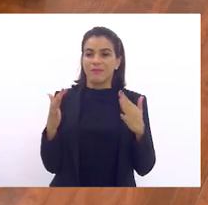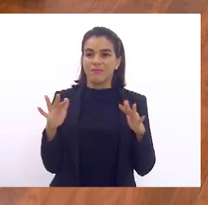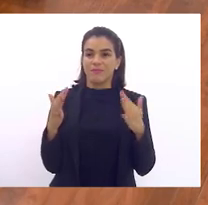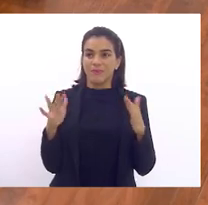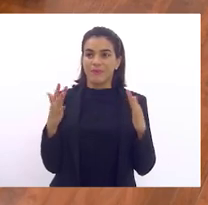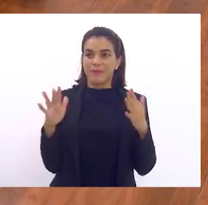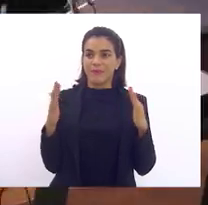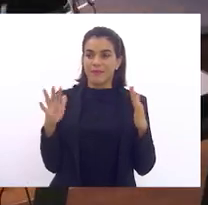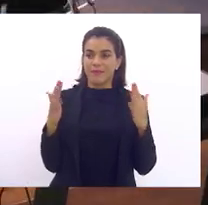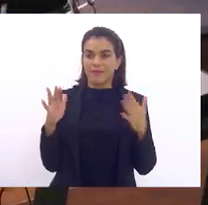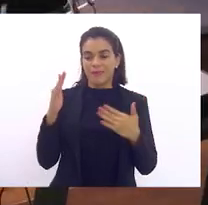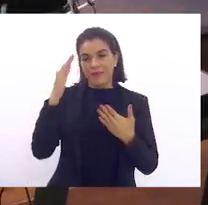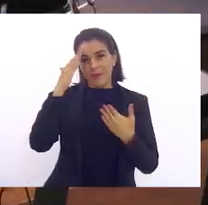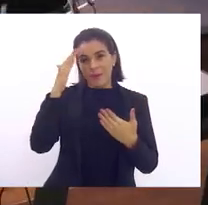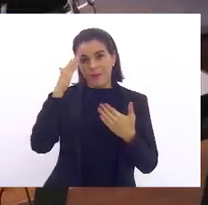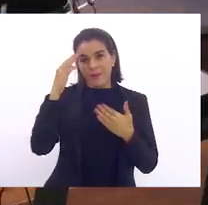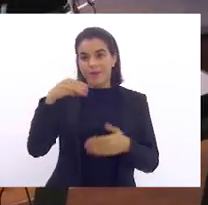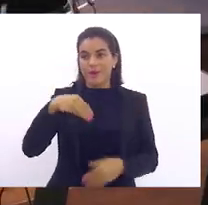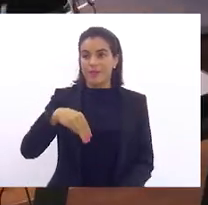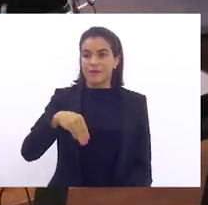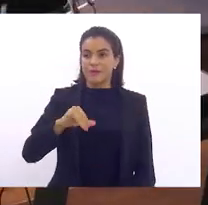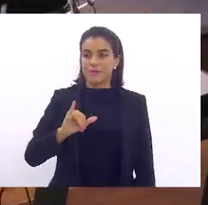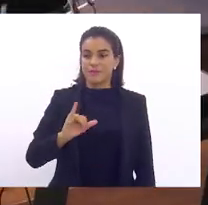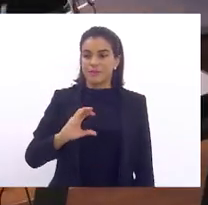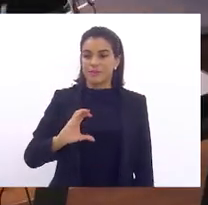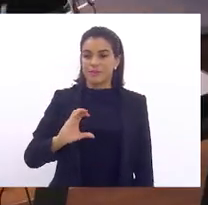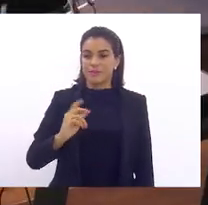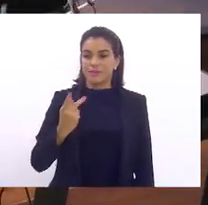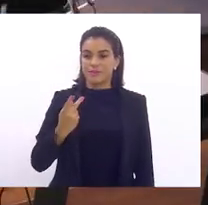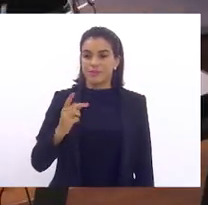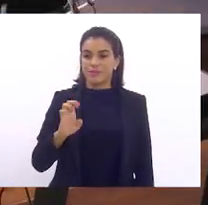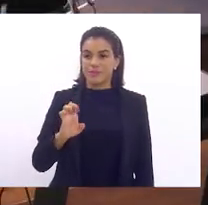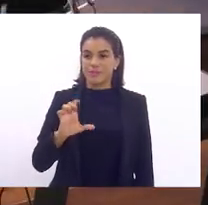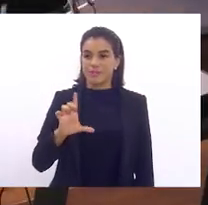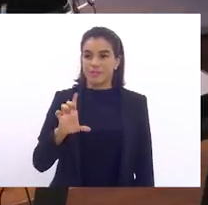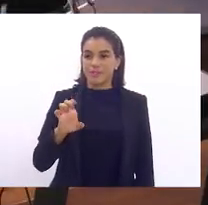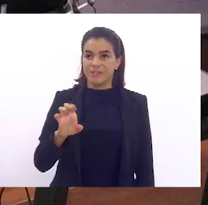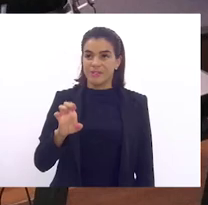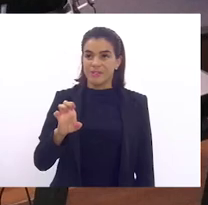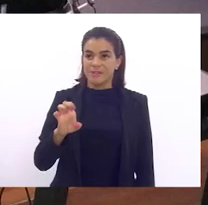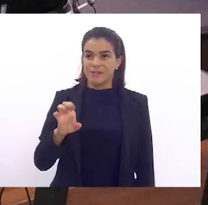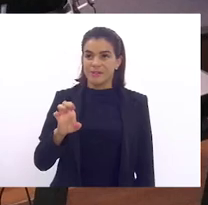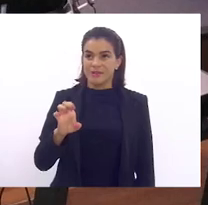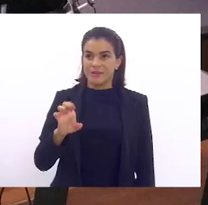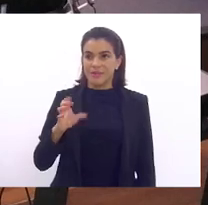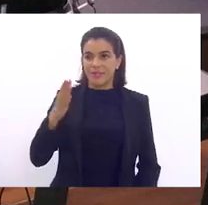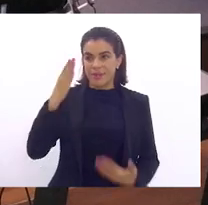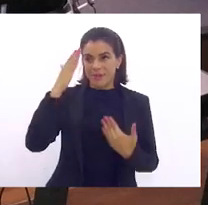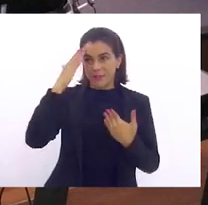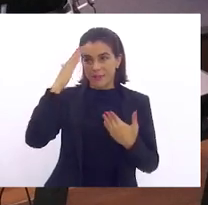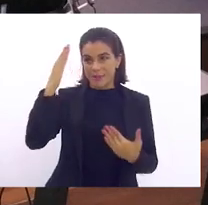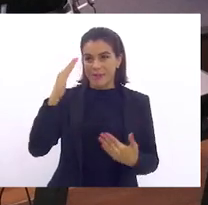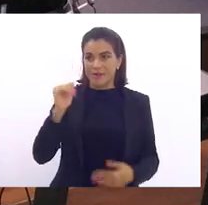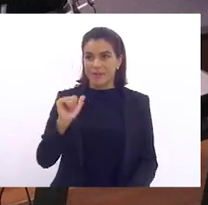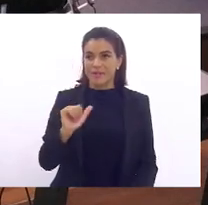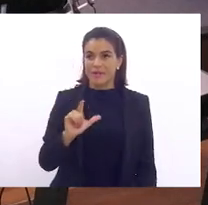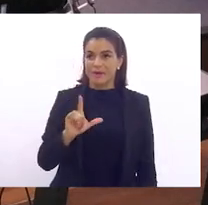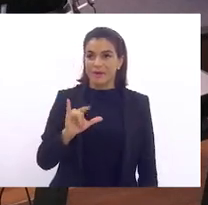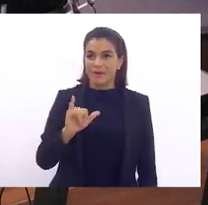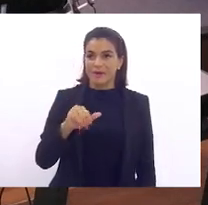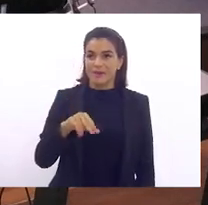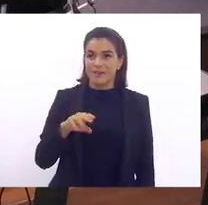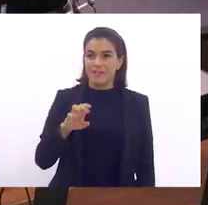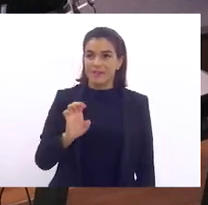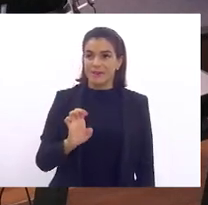muito obrigada Michele e é isso você dá um rosto tudo bem Obrigada Aline Obrigada